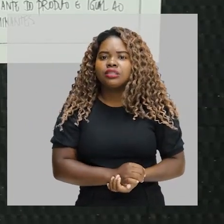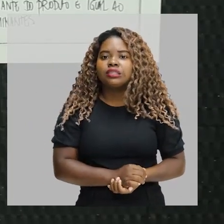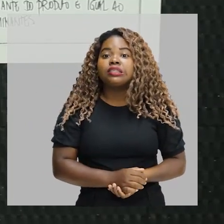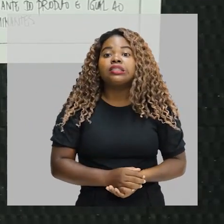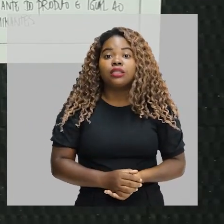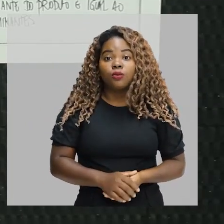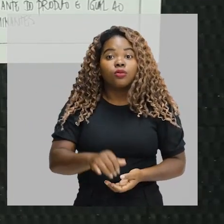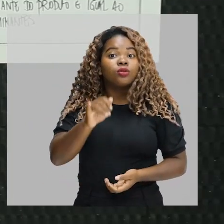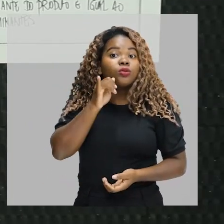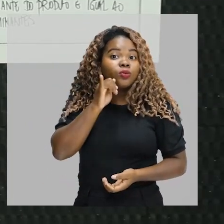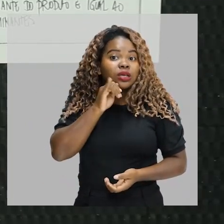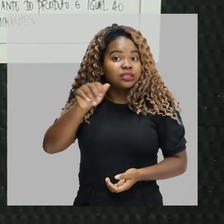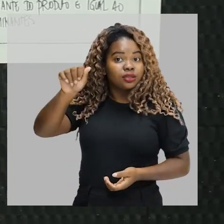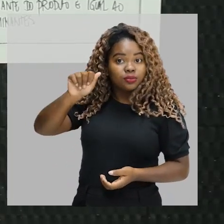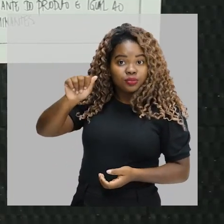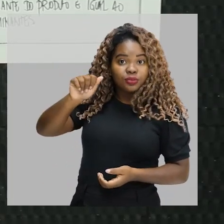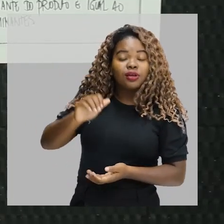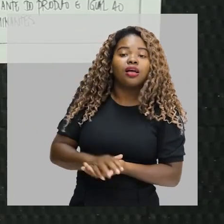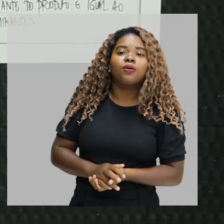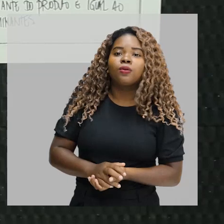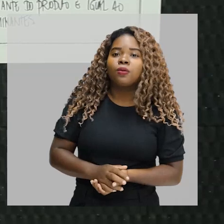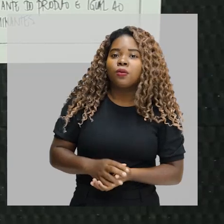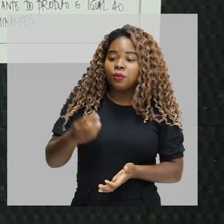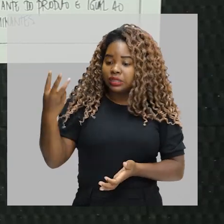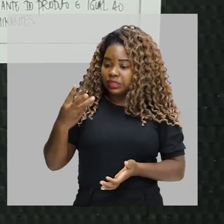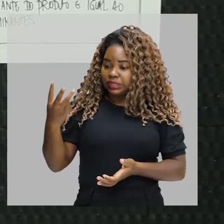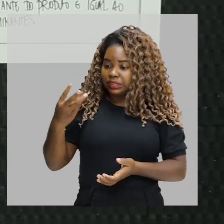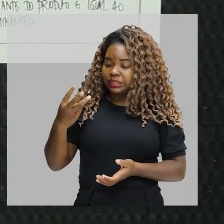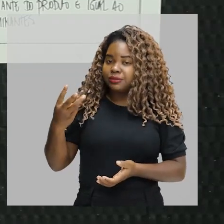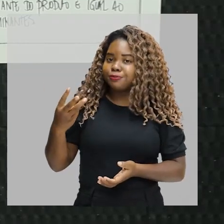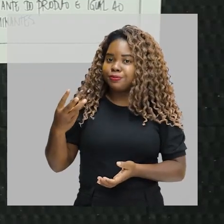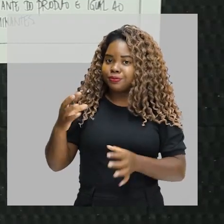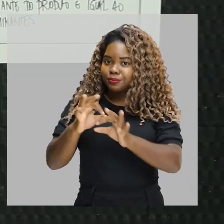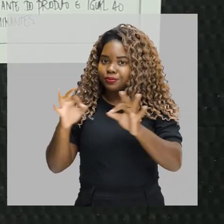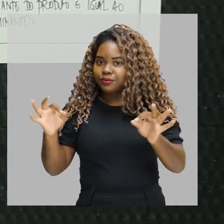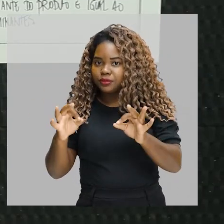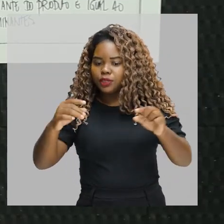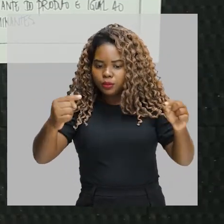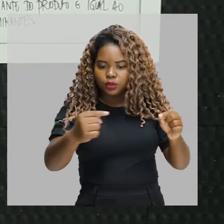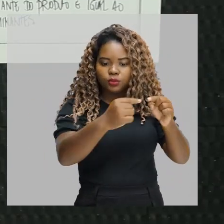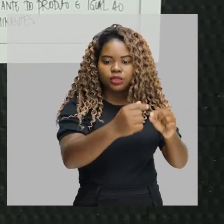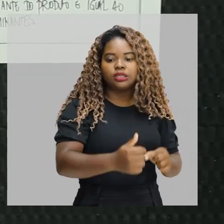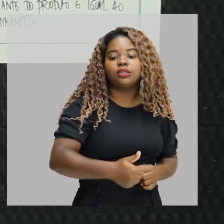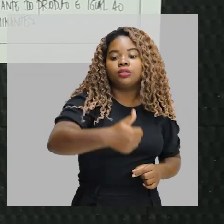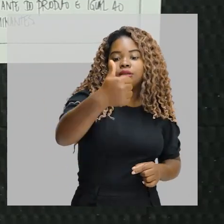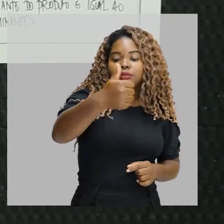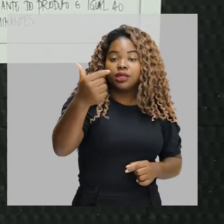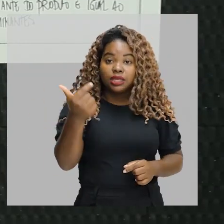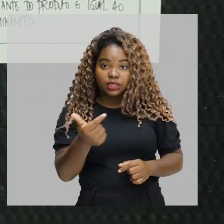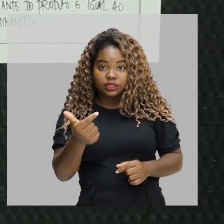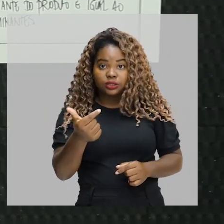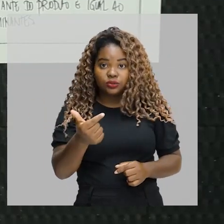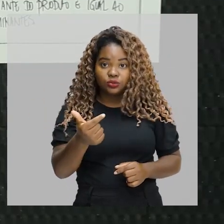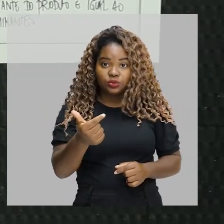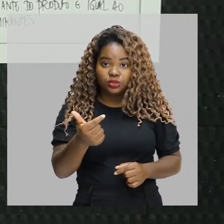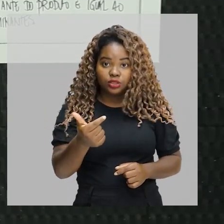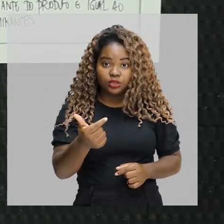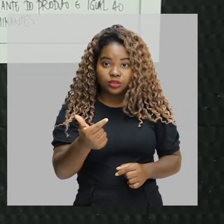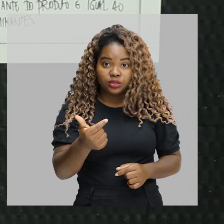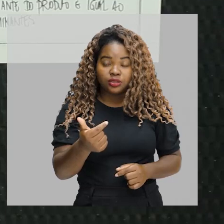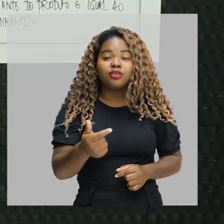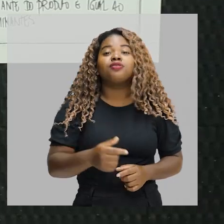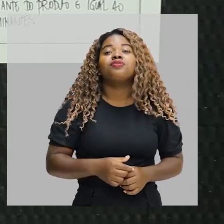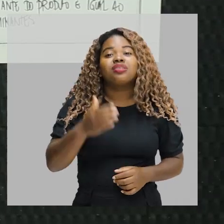linha é uma combinação, é uma relação, uma operação entre a linha 1 e a linha 2, você tem que a linha 3